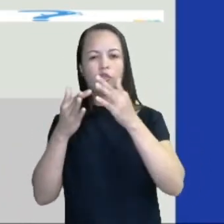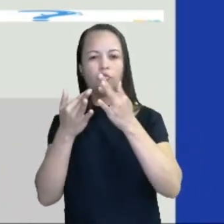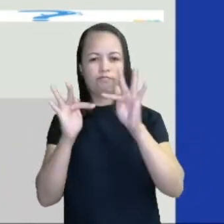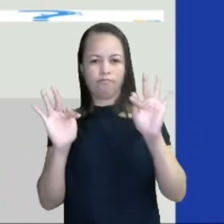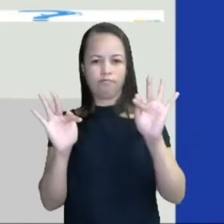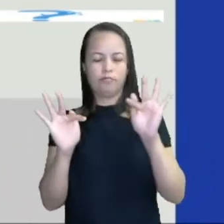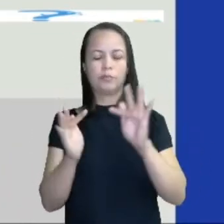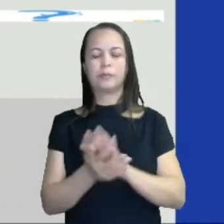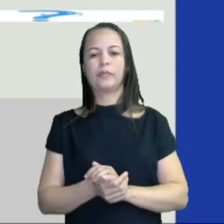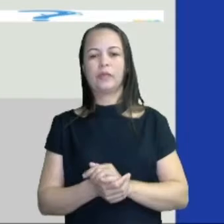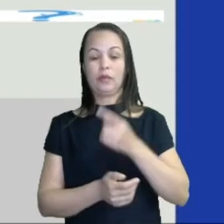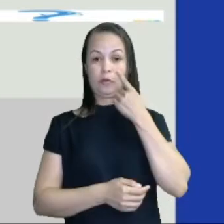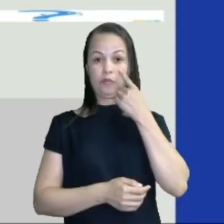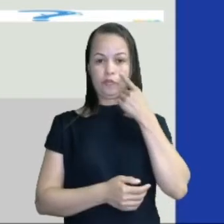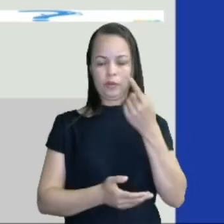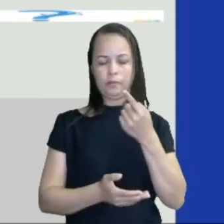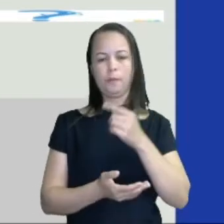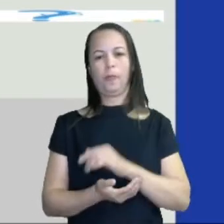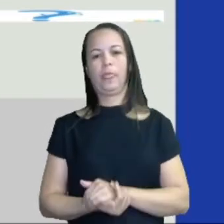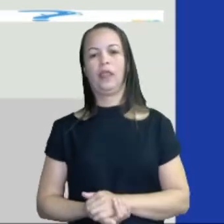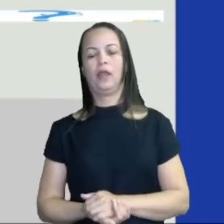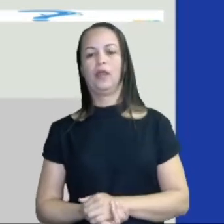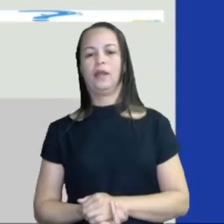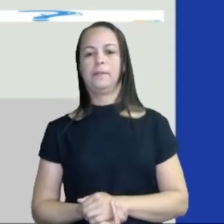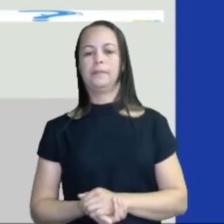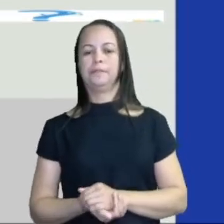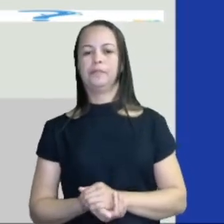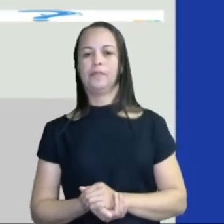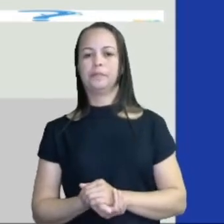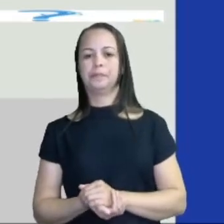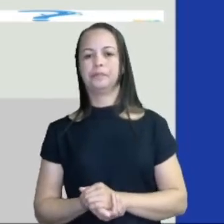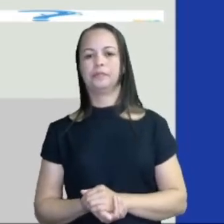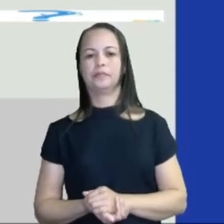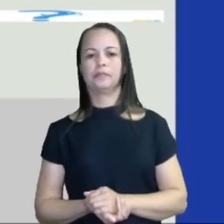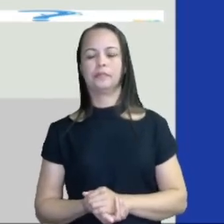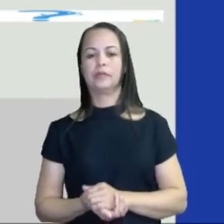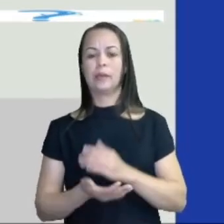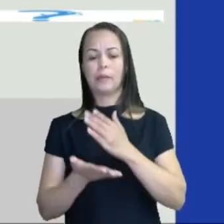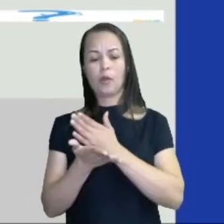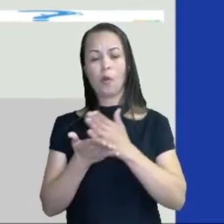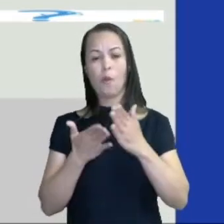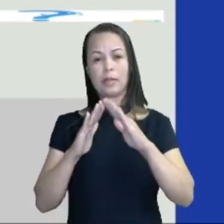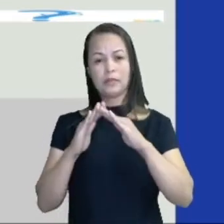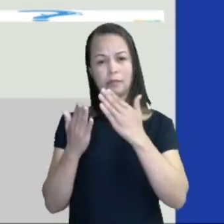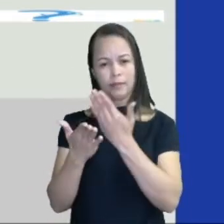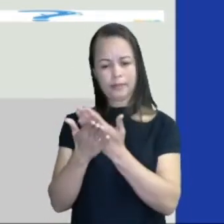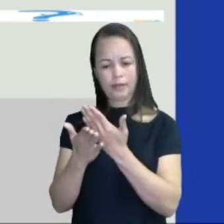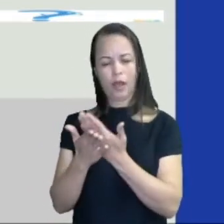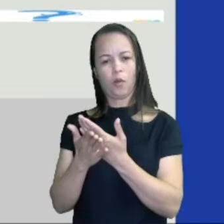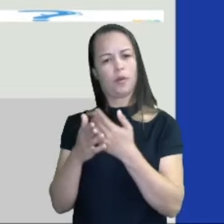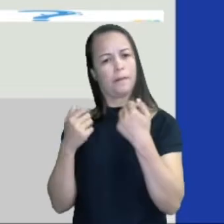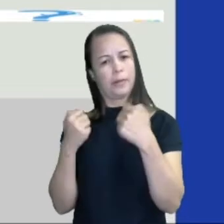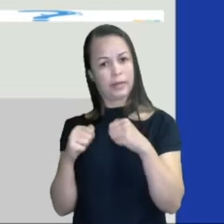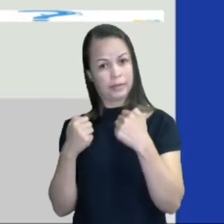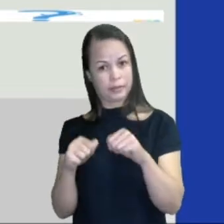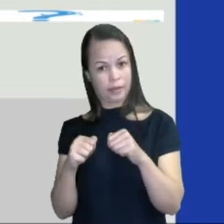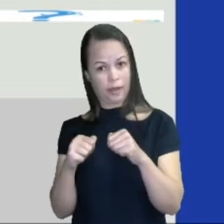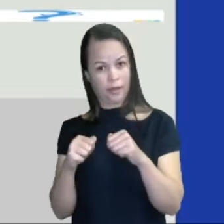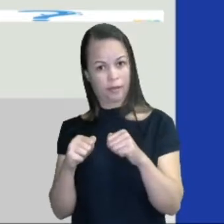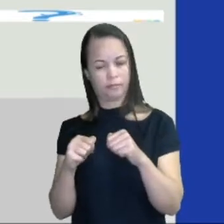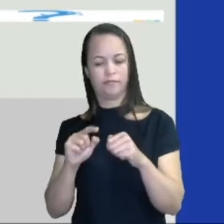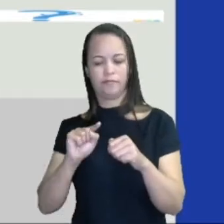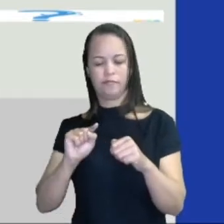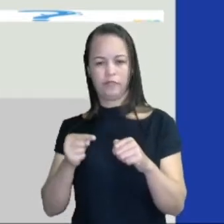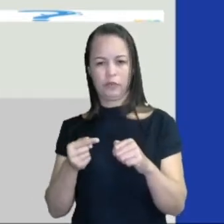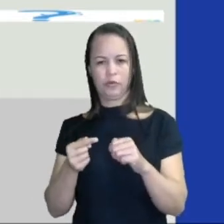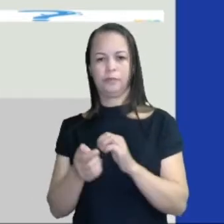Vamos ver aqui a primeira frase. Para o início das aulas, vou precisar, vírgula,